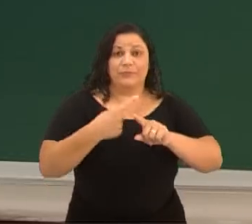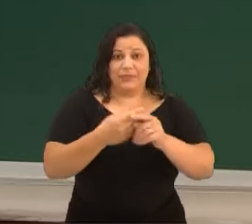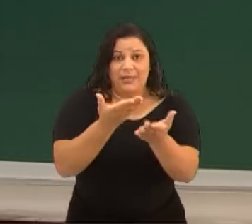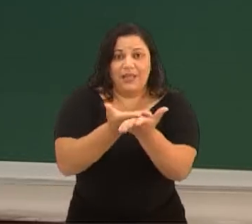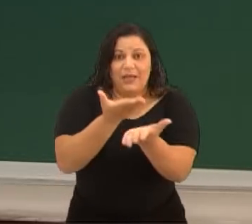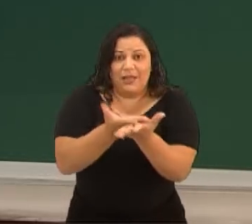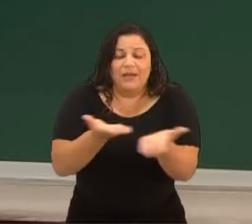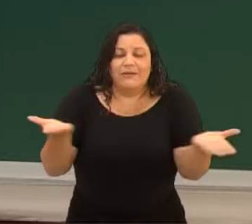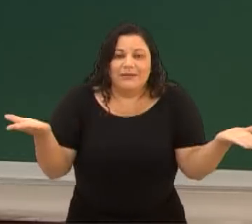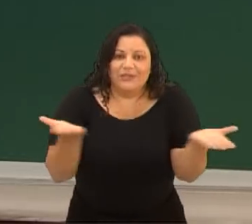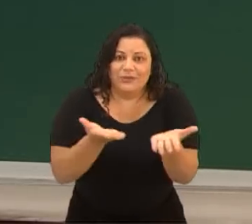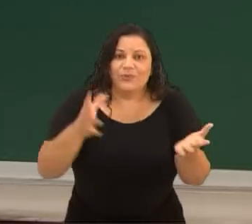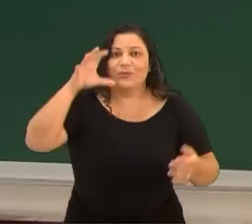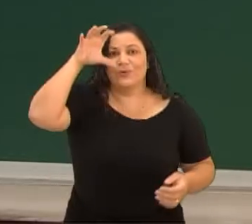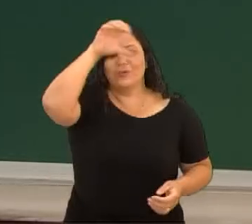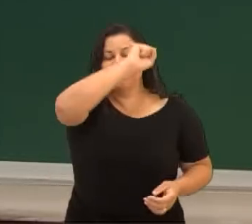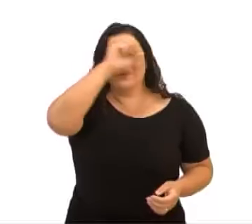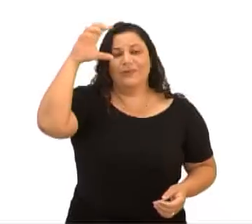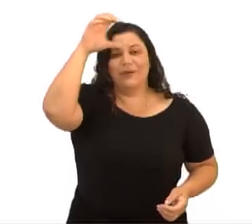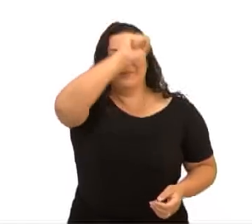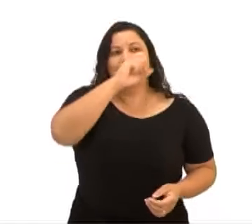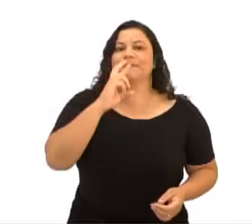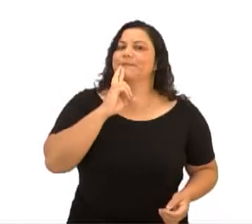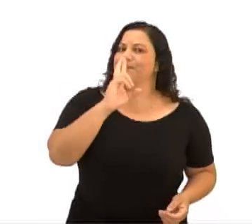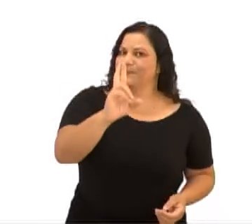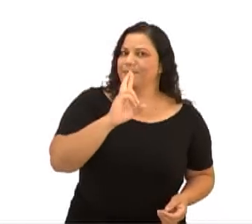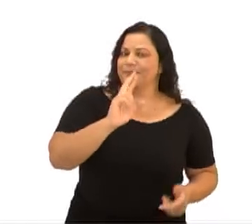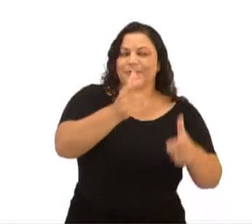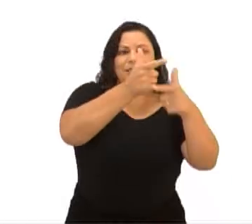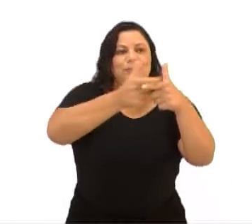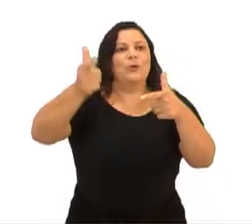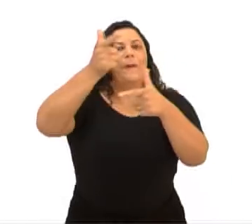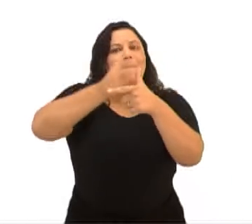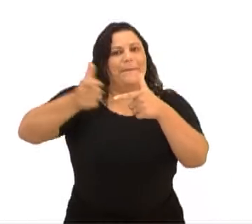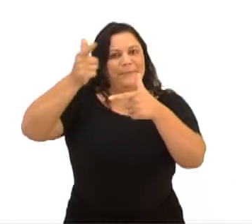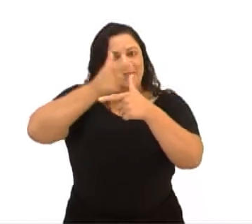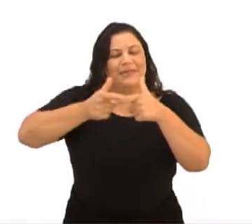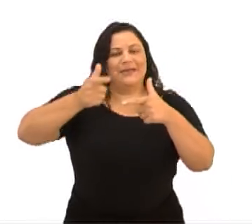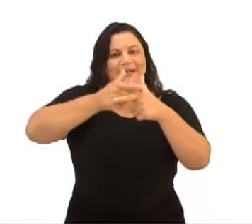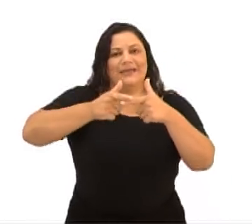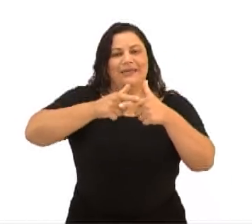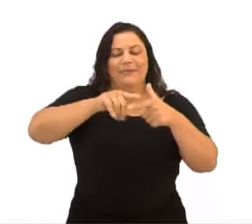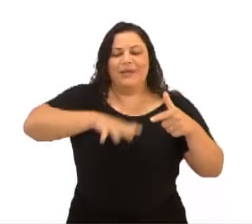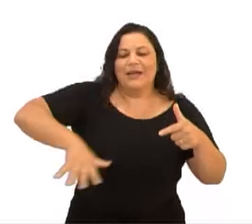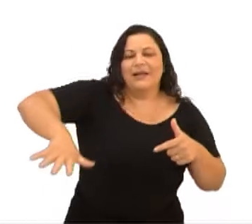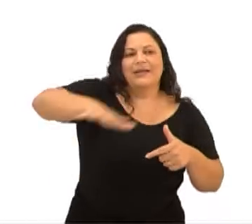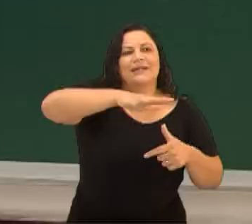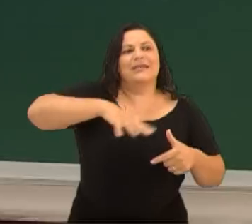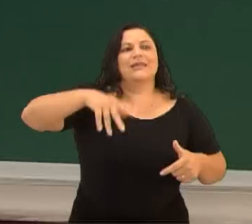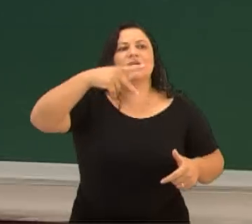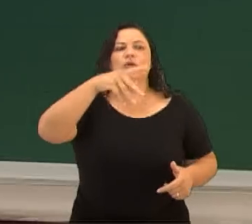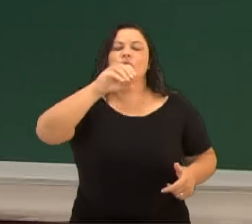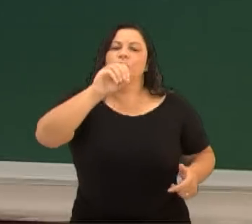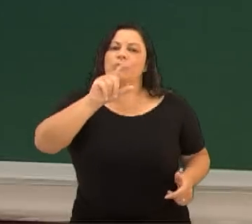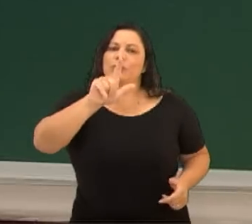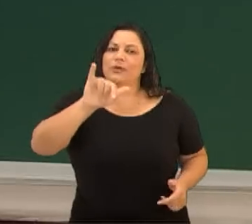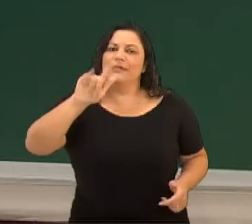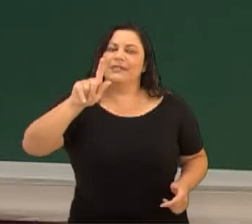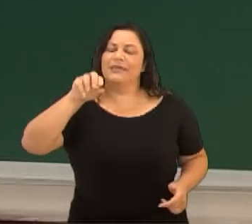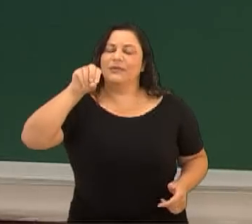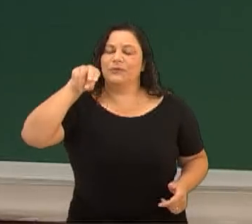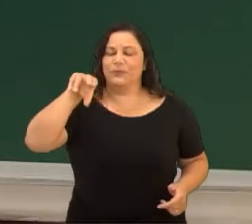hoje nós vamos aprender aqui a resolver problemas envolvendo a área dos polígonos, meus